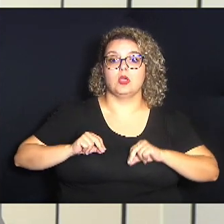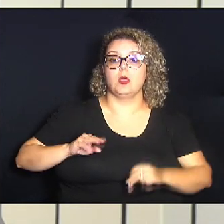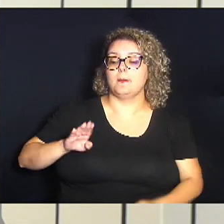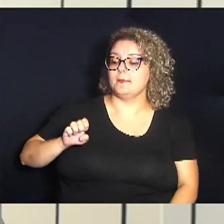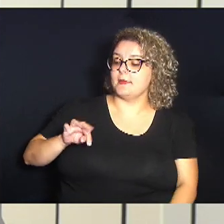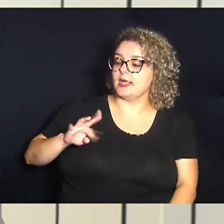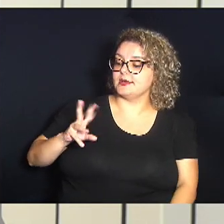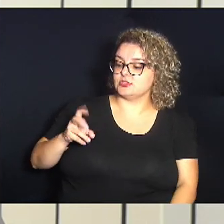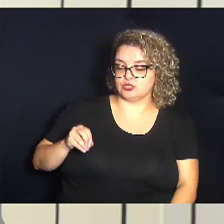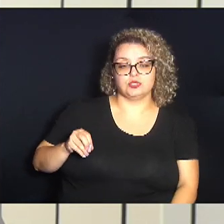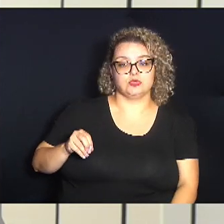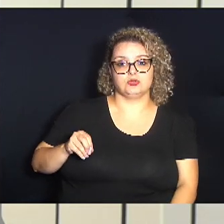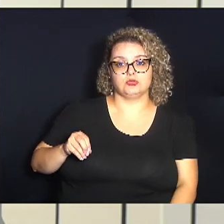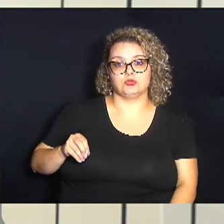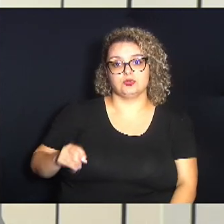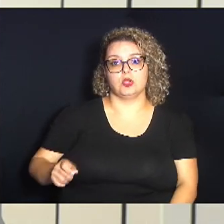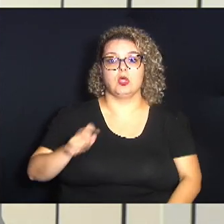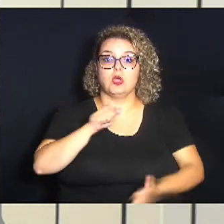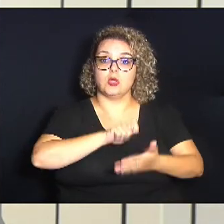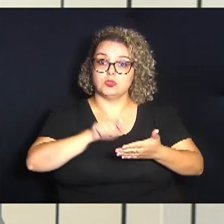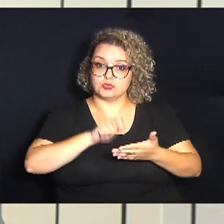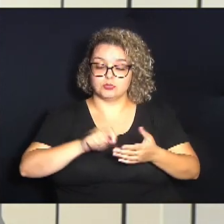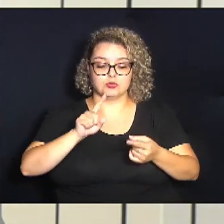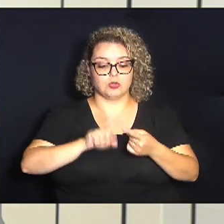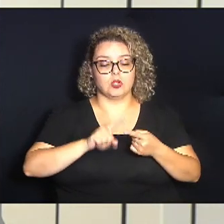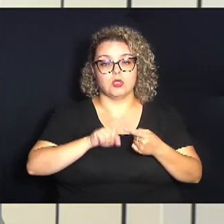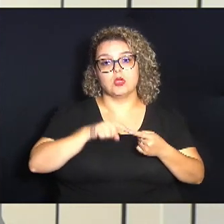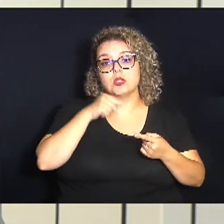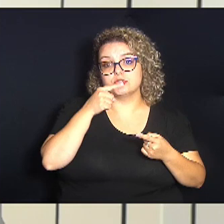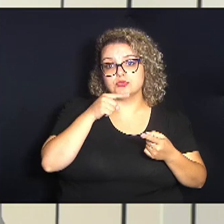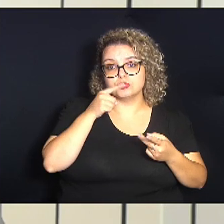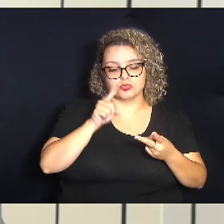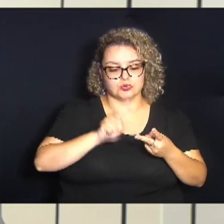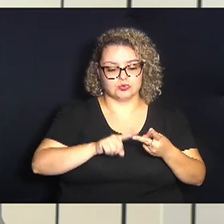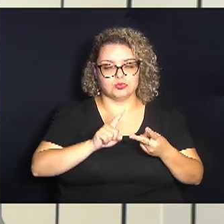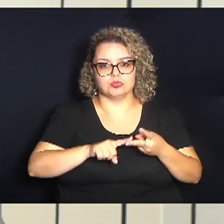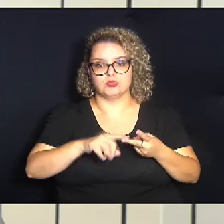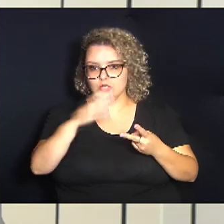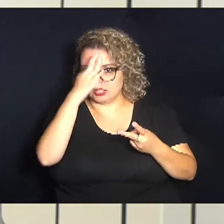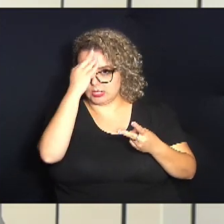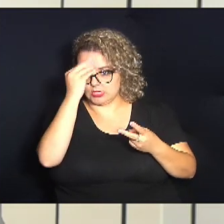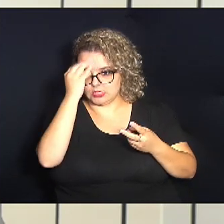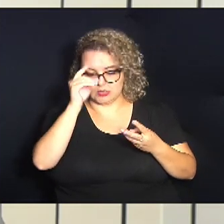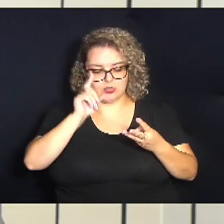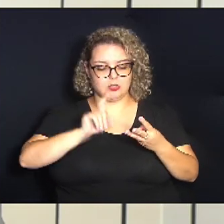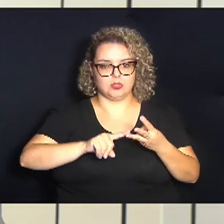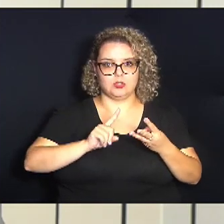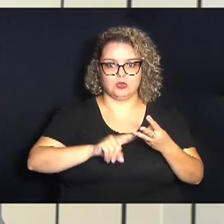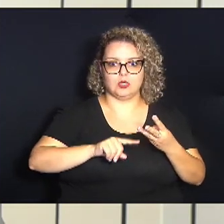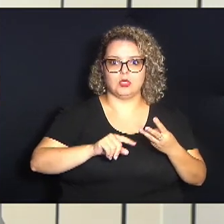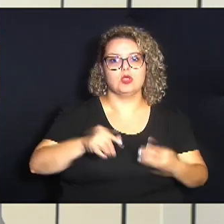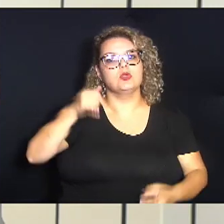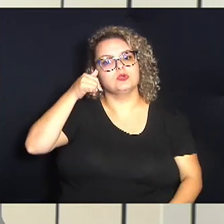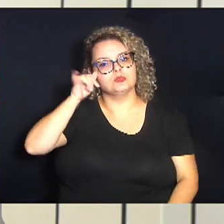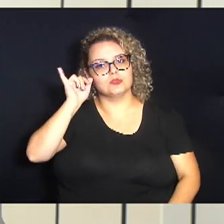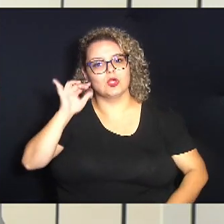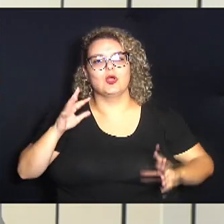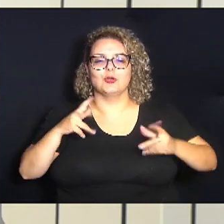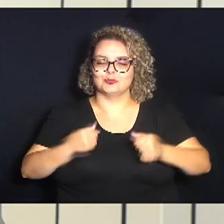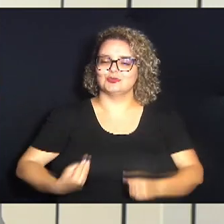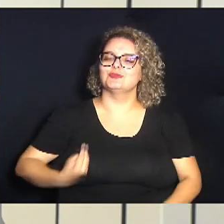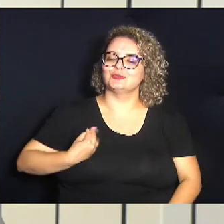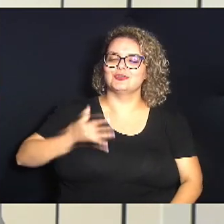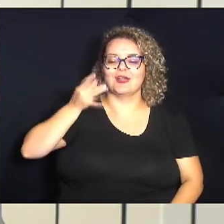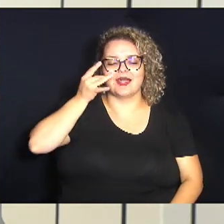Souza Betinho, autoria dos vereadores Eduardo Magoga, Jair da Farmácia e Paulo Búfalo. Tudo com transmissão